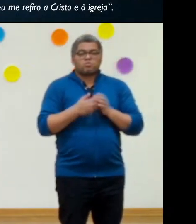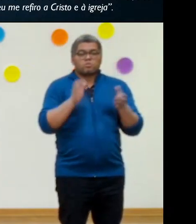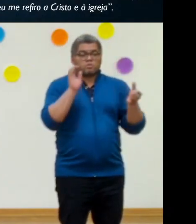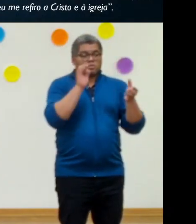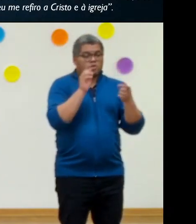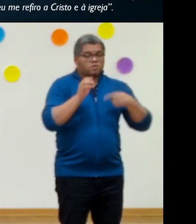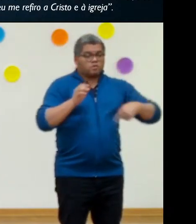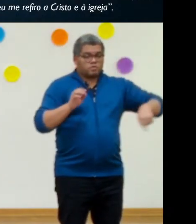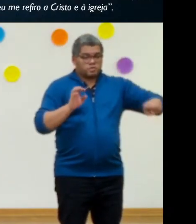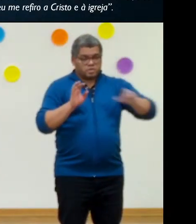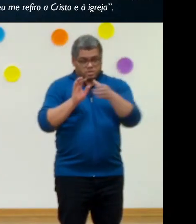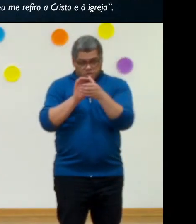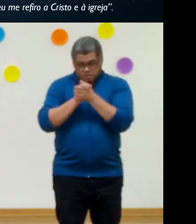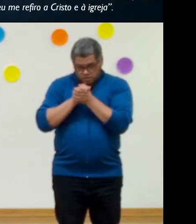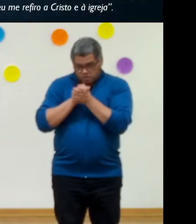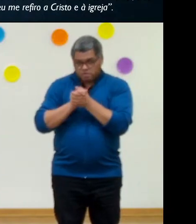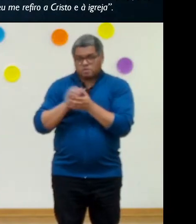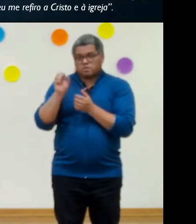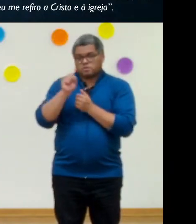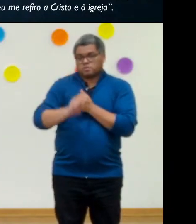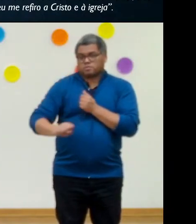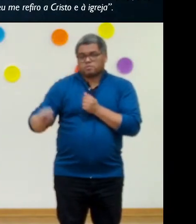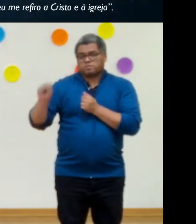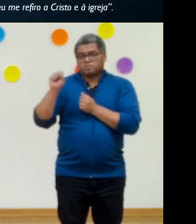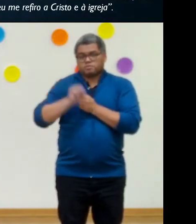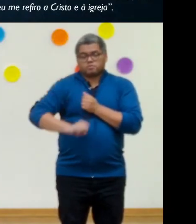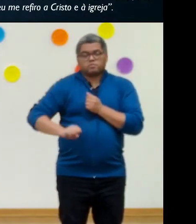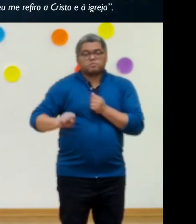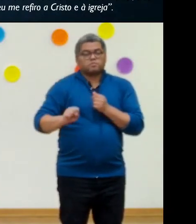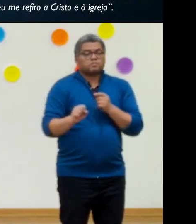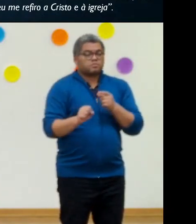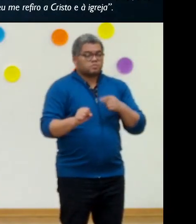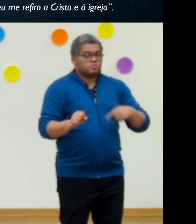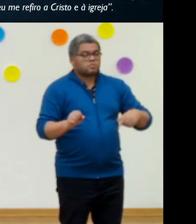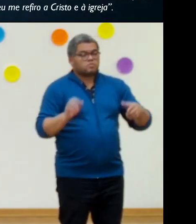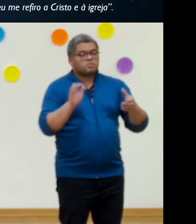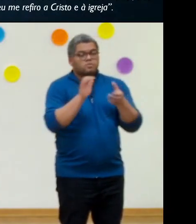Casados e os que vão casar, o casamento de vocês